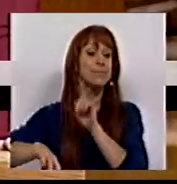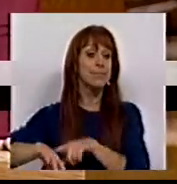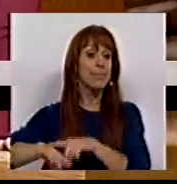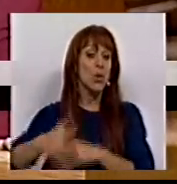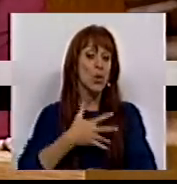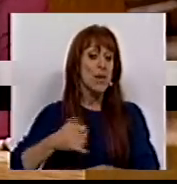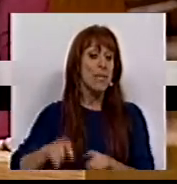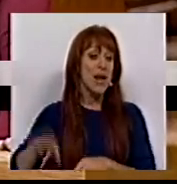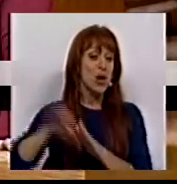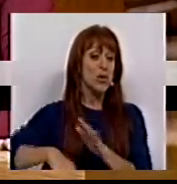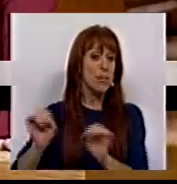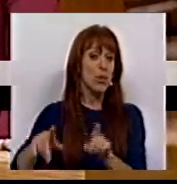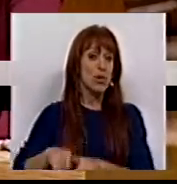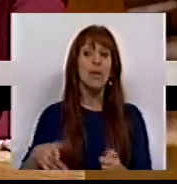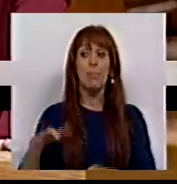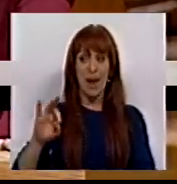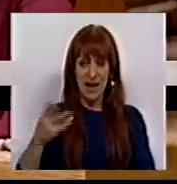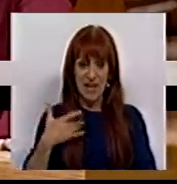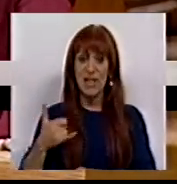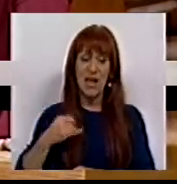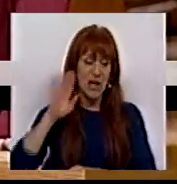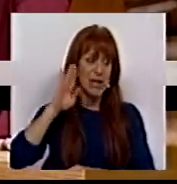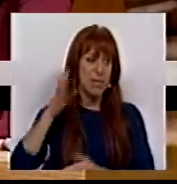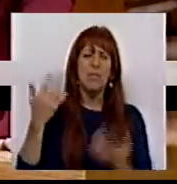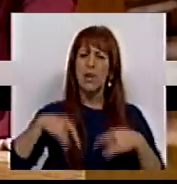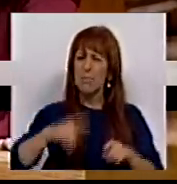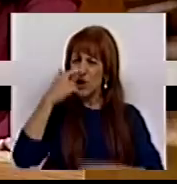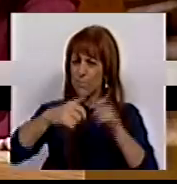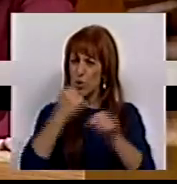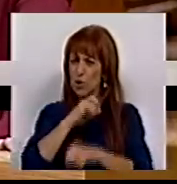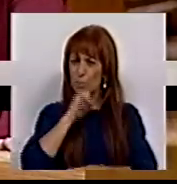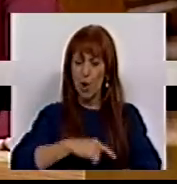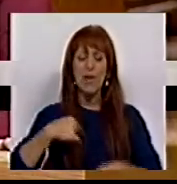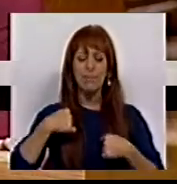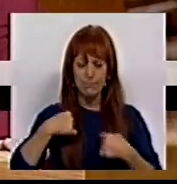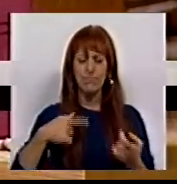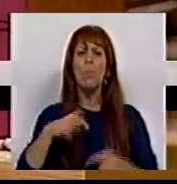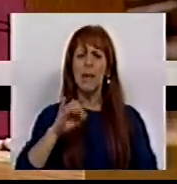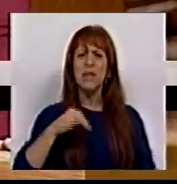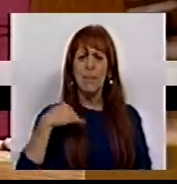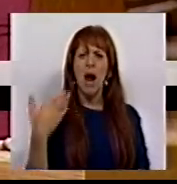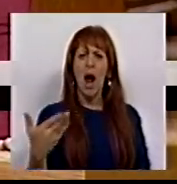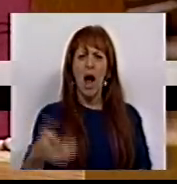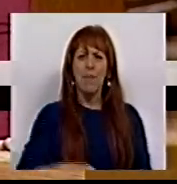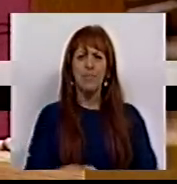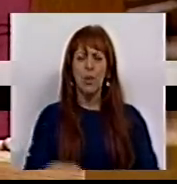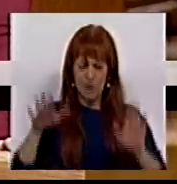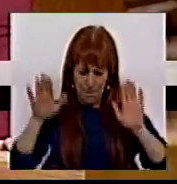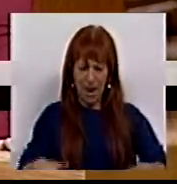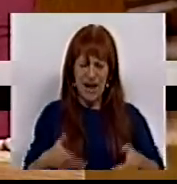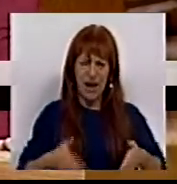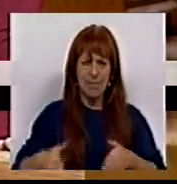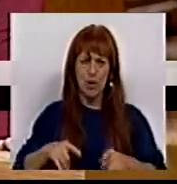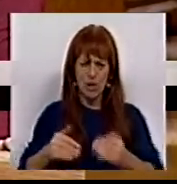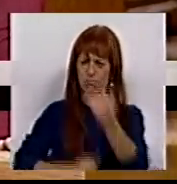do desemprego e da precariedade da parte do PST e do CDS. Mas os trabalhadores podem contar com o Partido Comunista Português para travar este